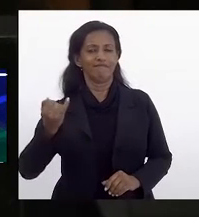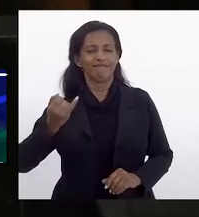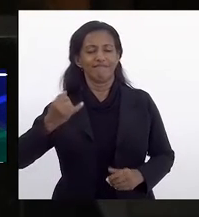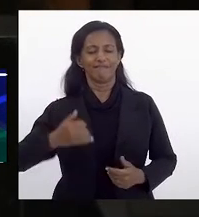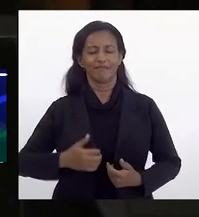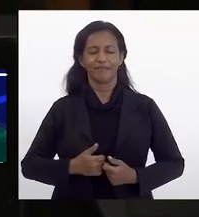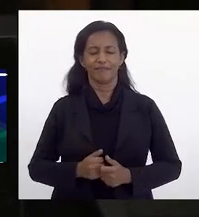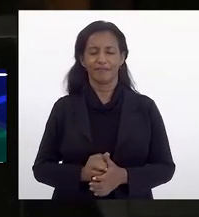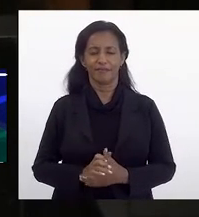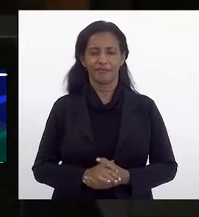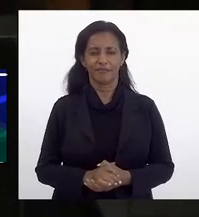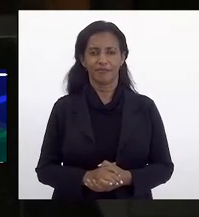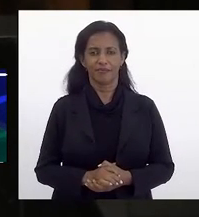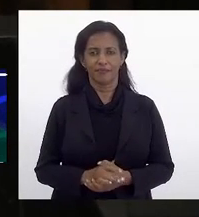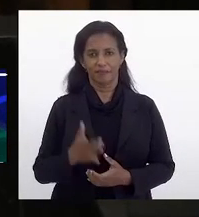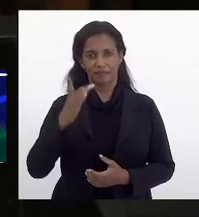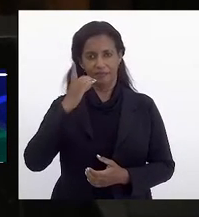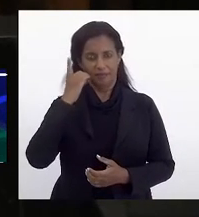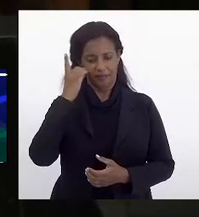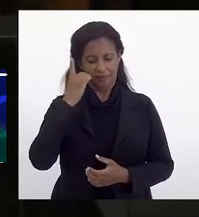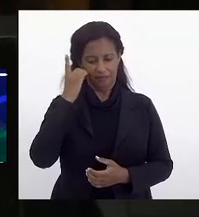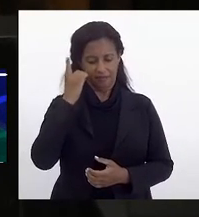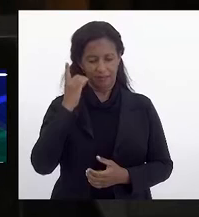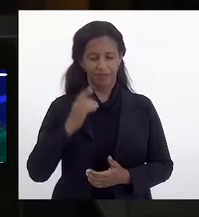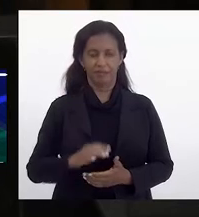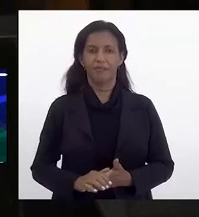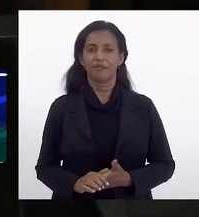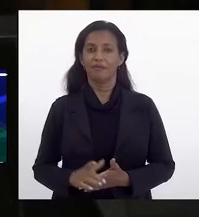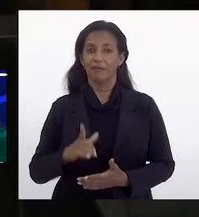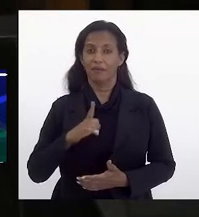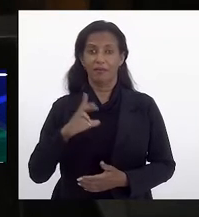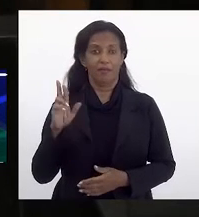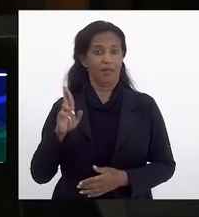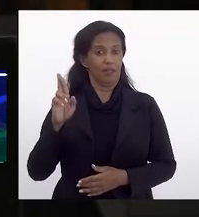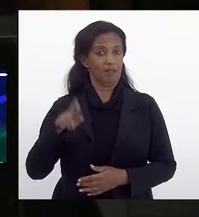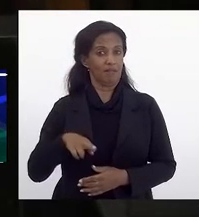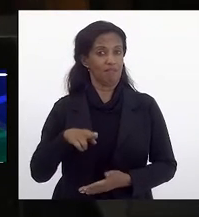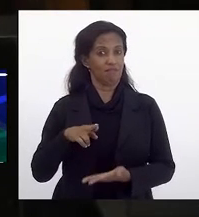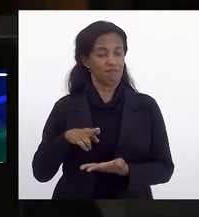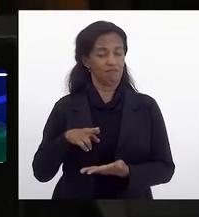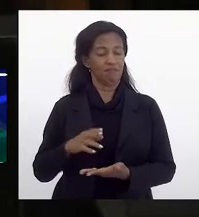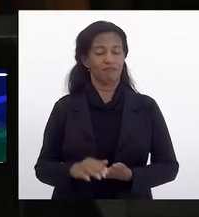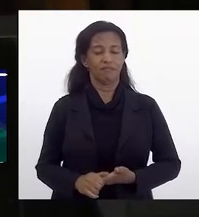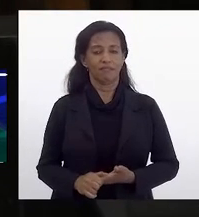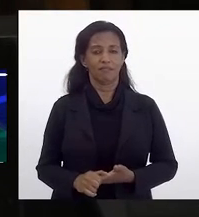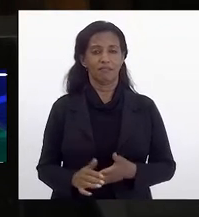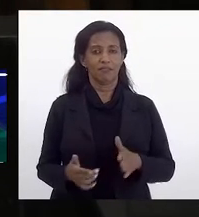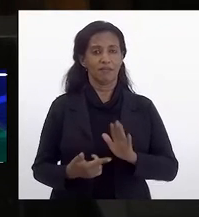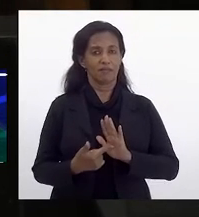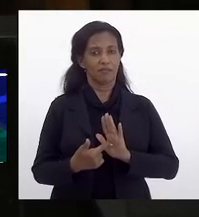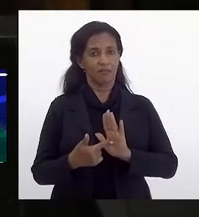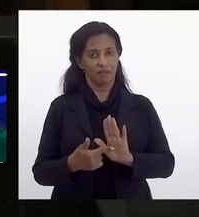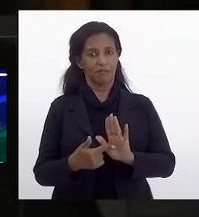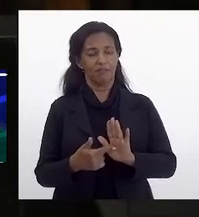oportuna. A deputada tem razão em